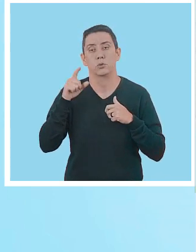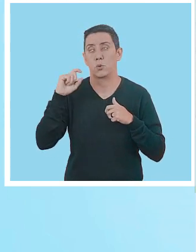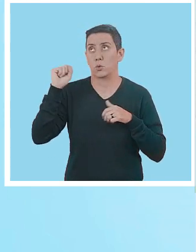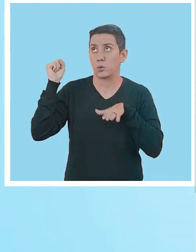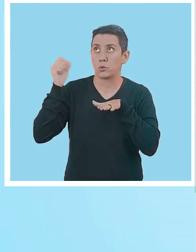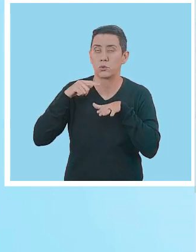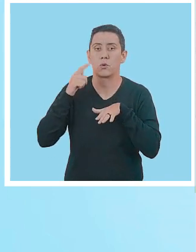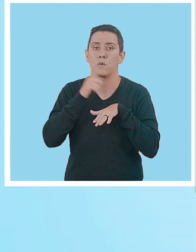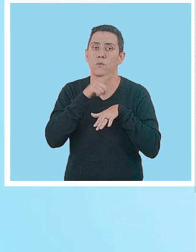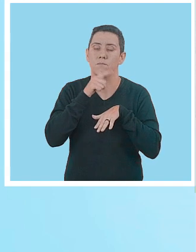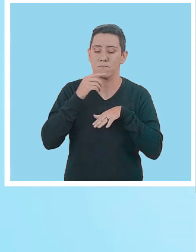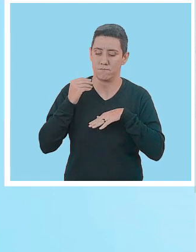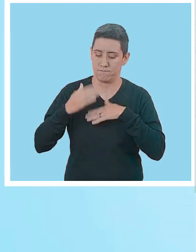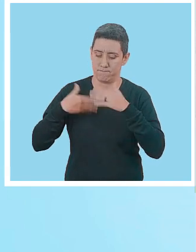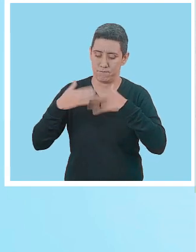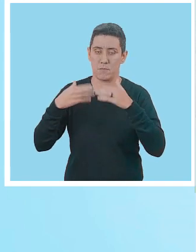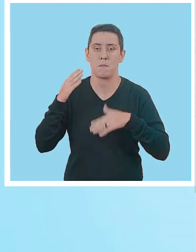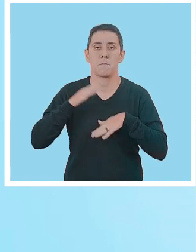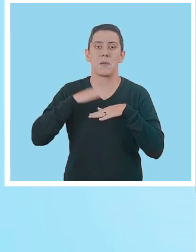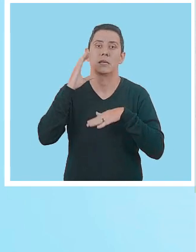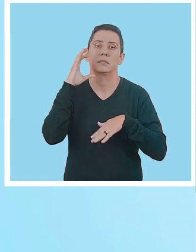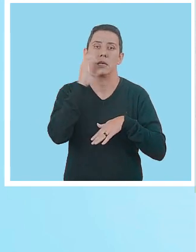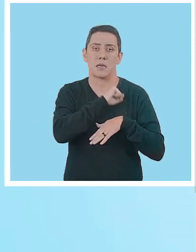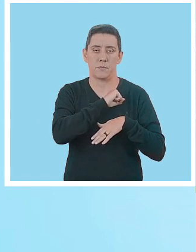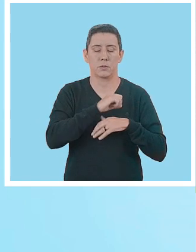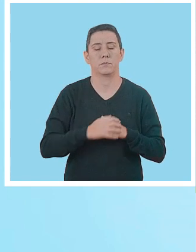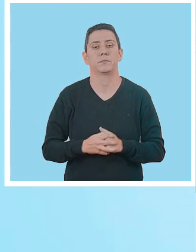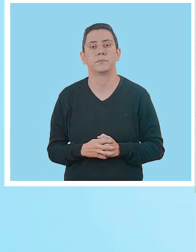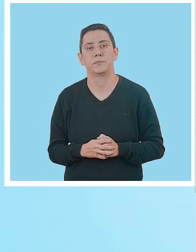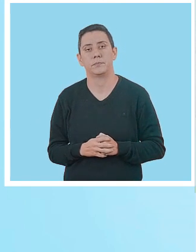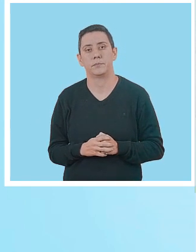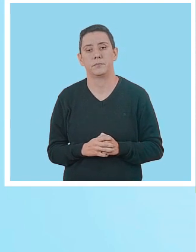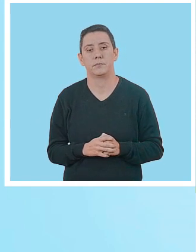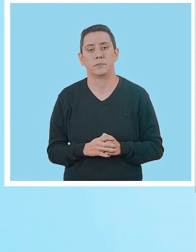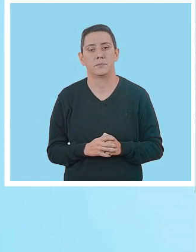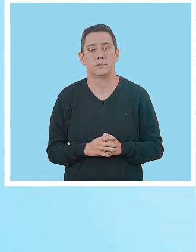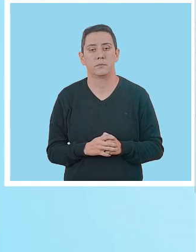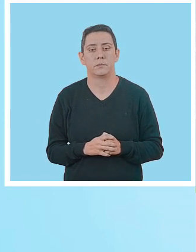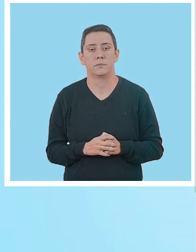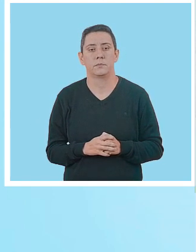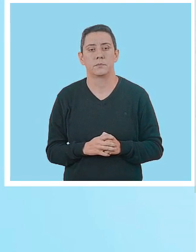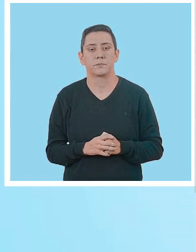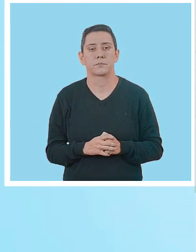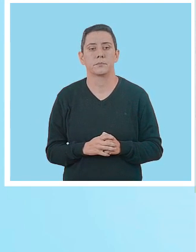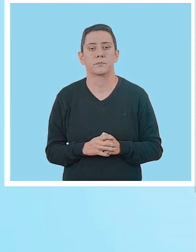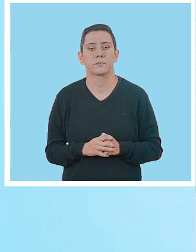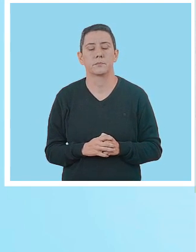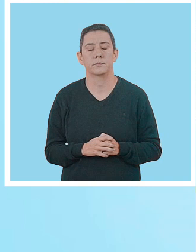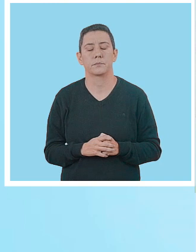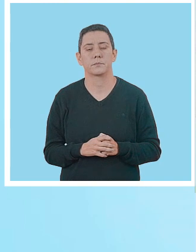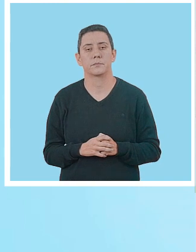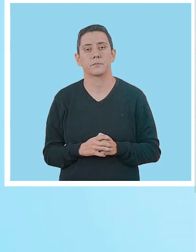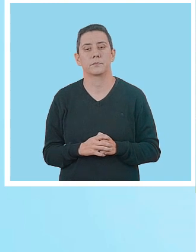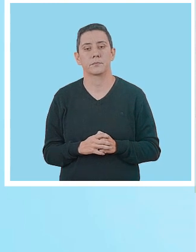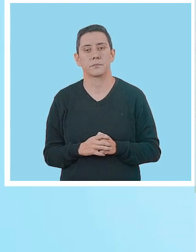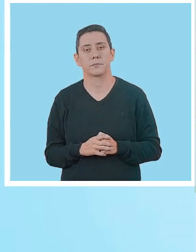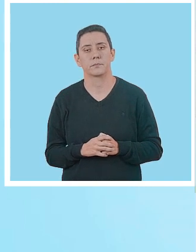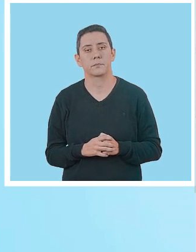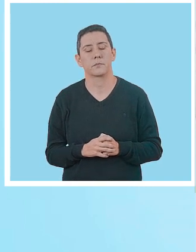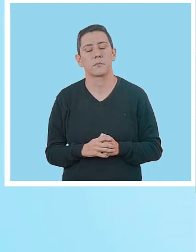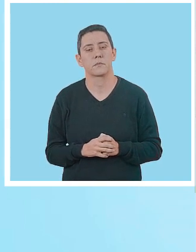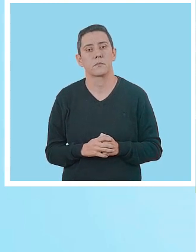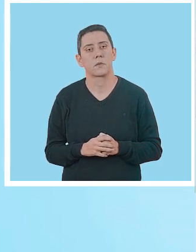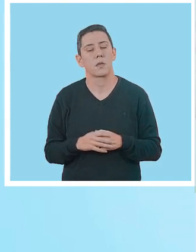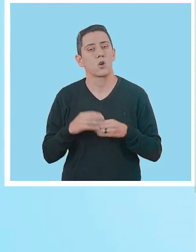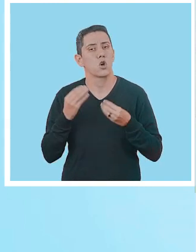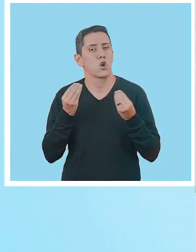da energia solar principalmente na geração distribuída tá falando um pouco do aspecto